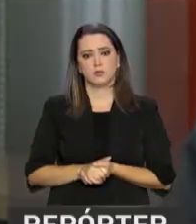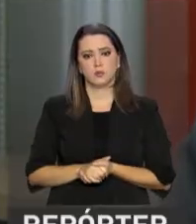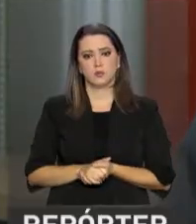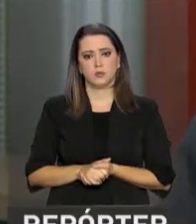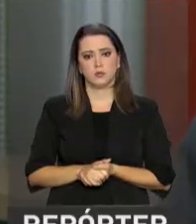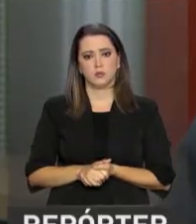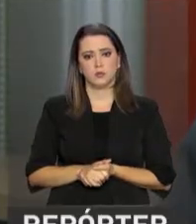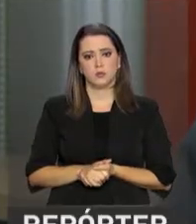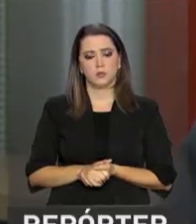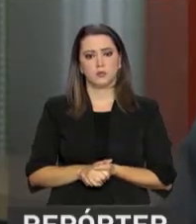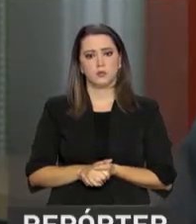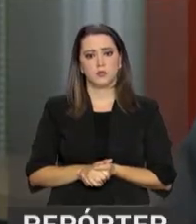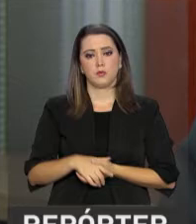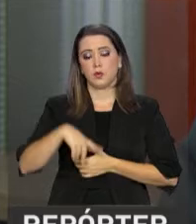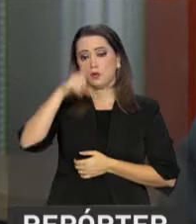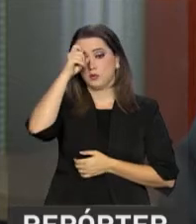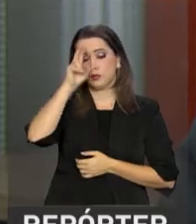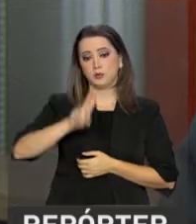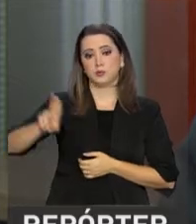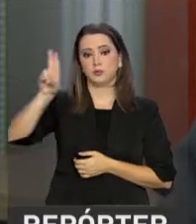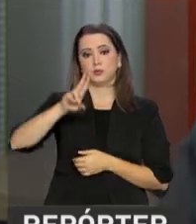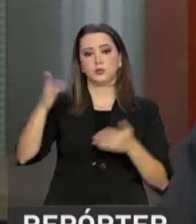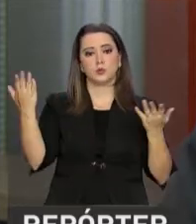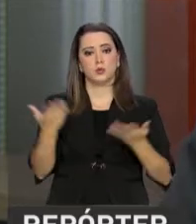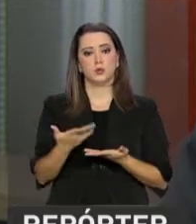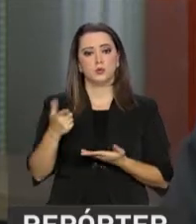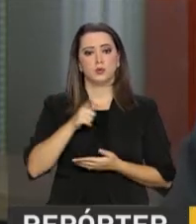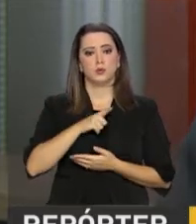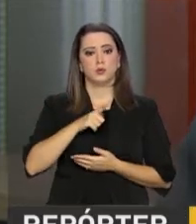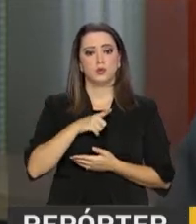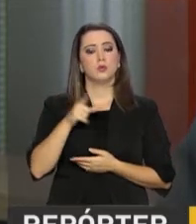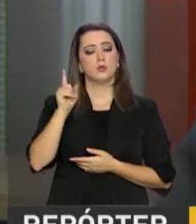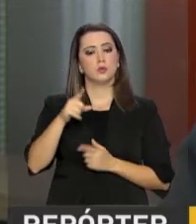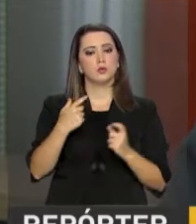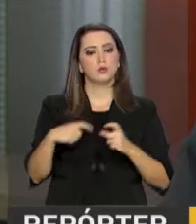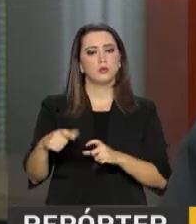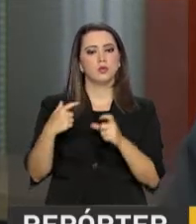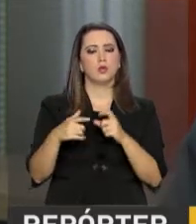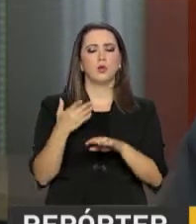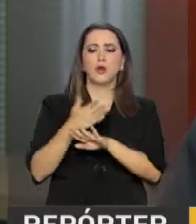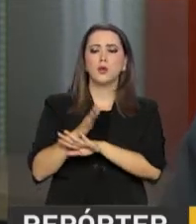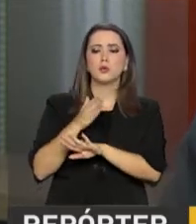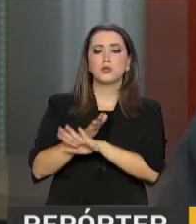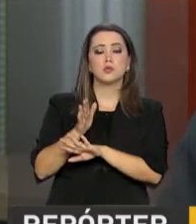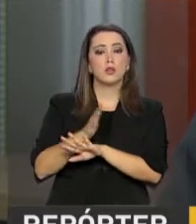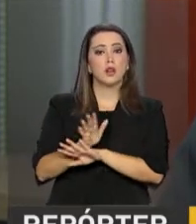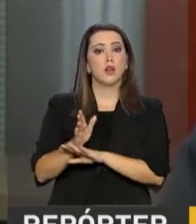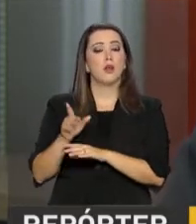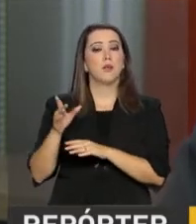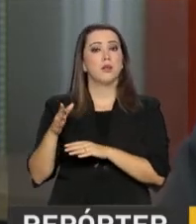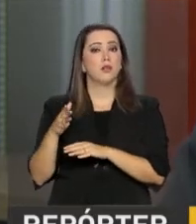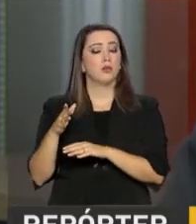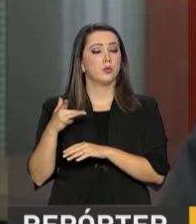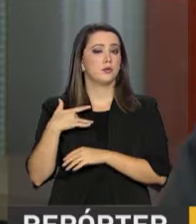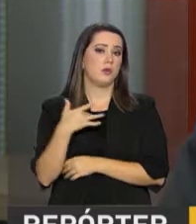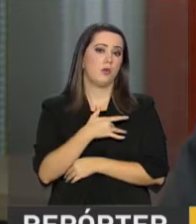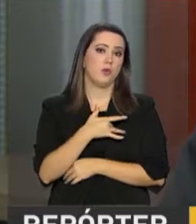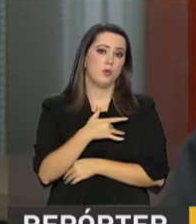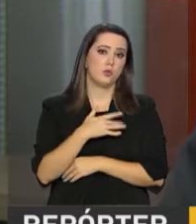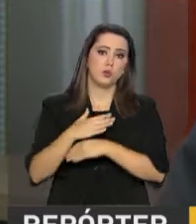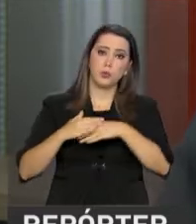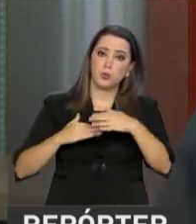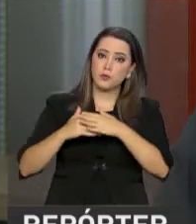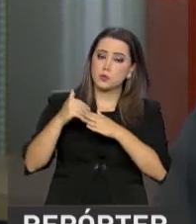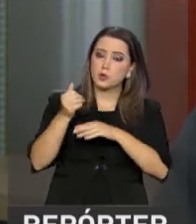os hospitais universitários federais do brasil hoje eles são campo de prática da formação dos profissionais de saúde há